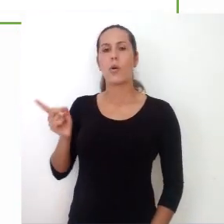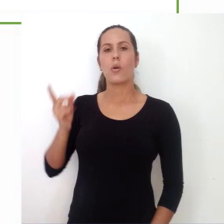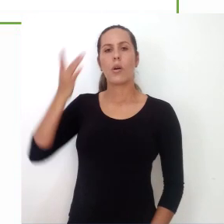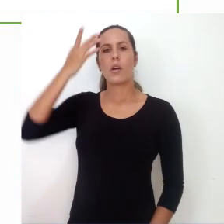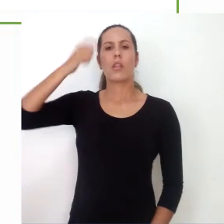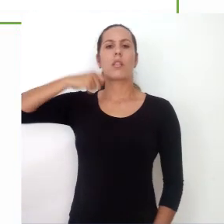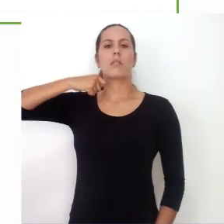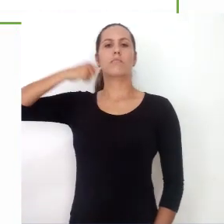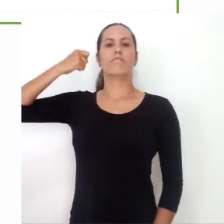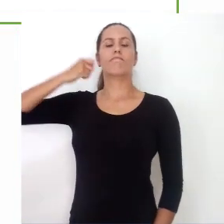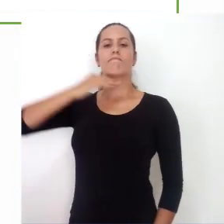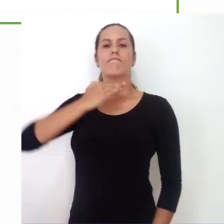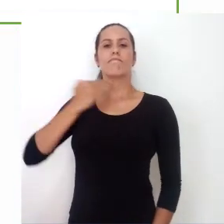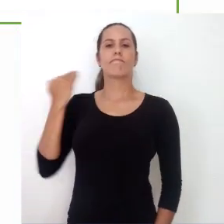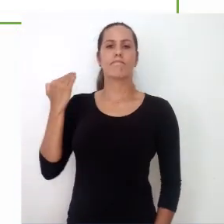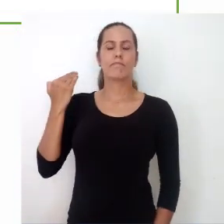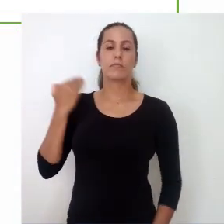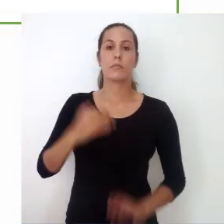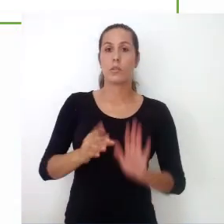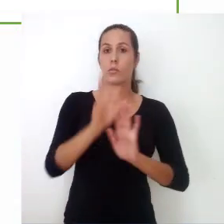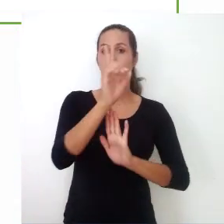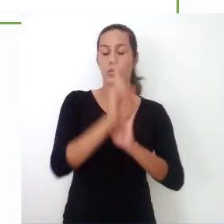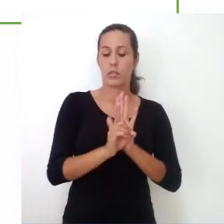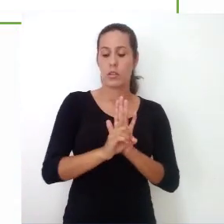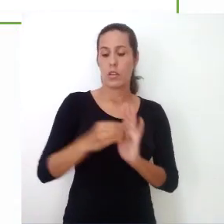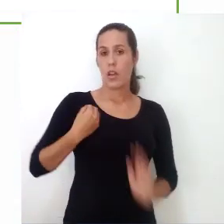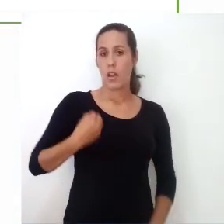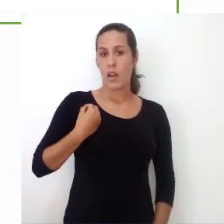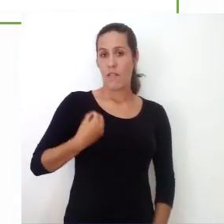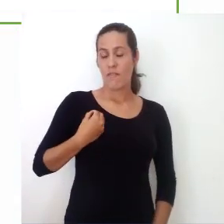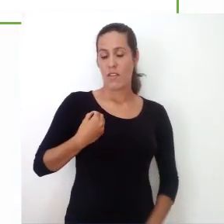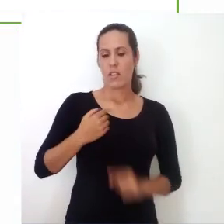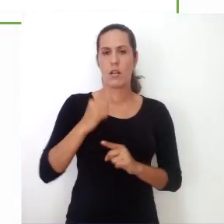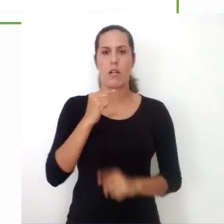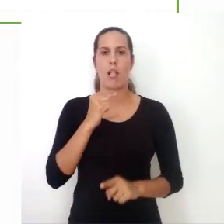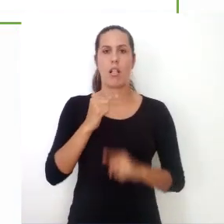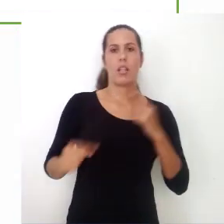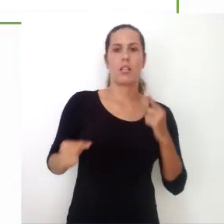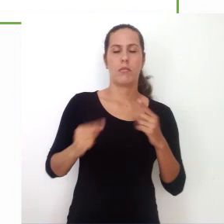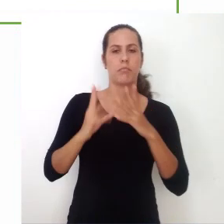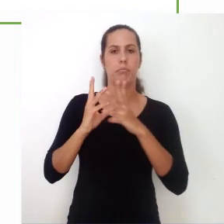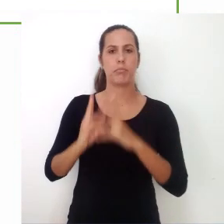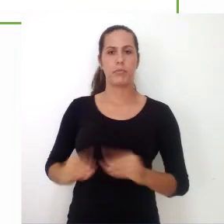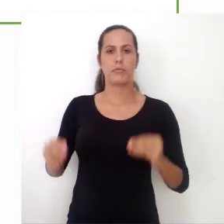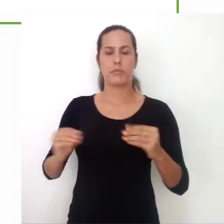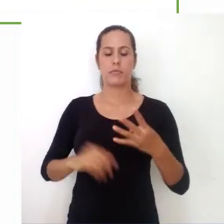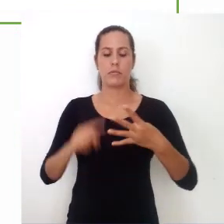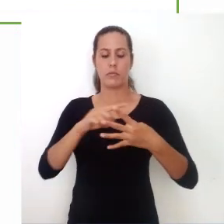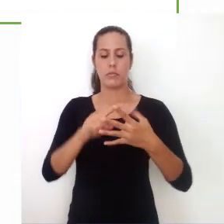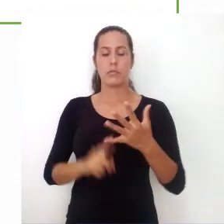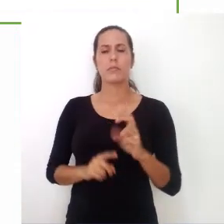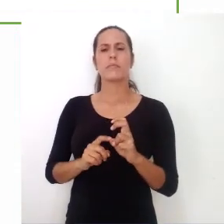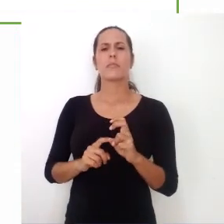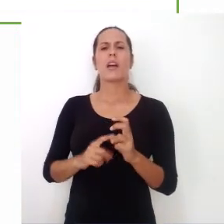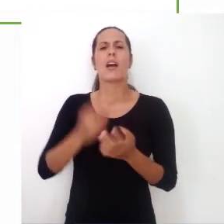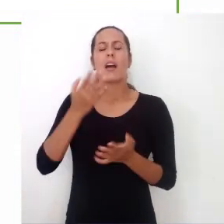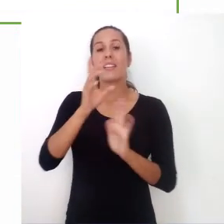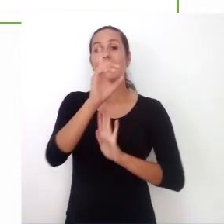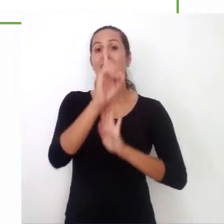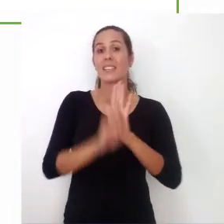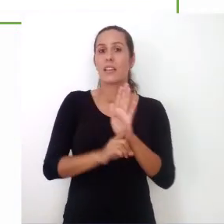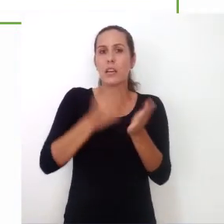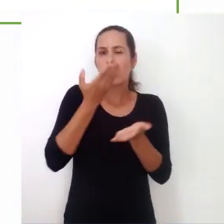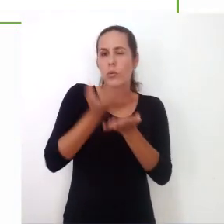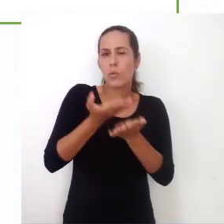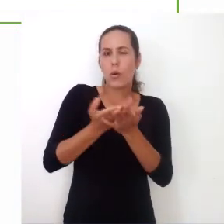da pena capital. Então nós temos aqui o direito à vida sendo tolhido. Outra questão, direito ao estudo. Prestem